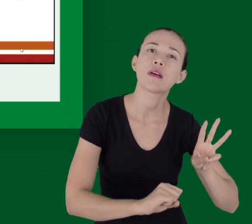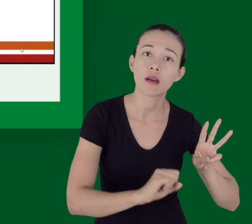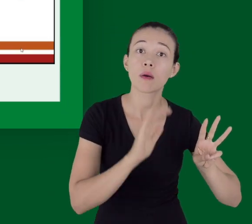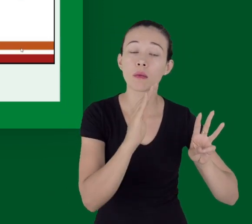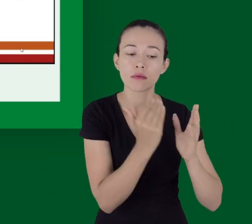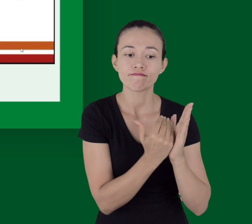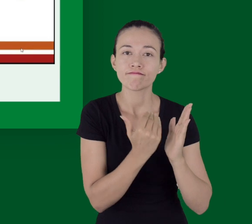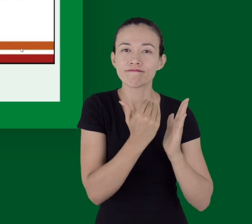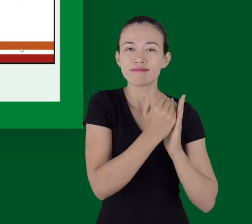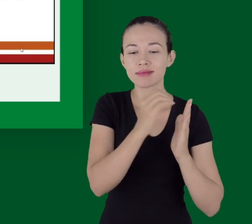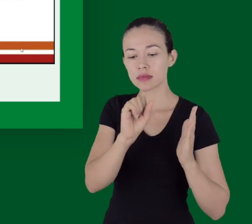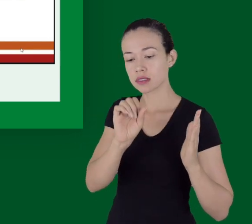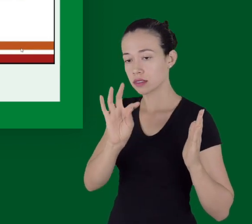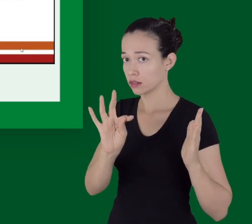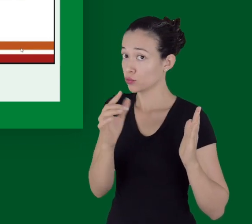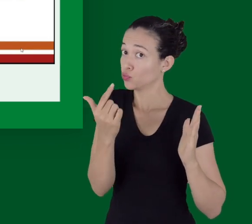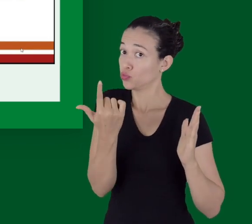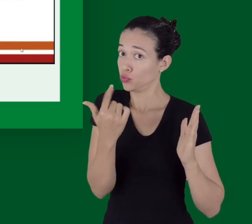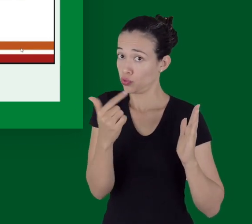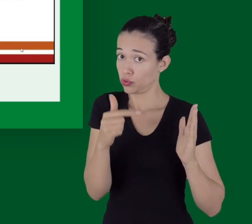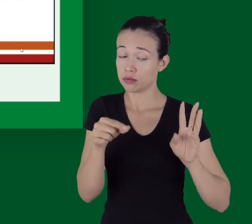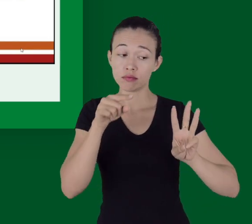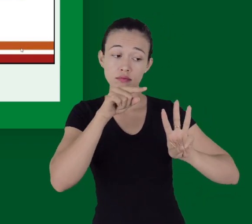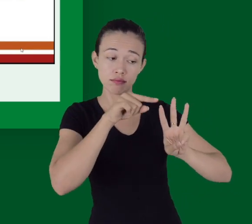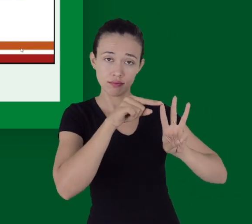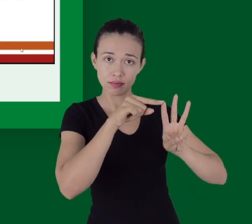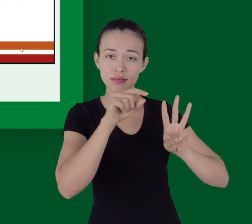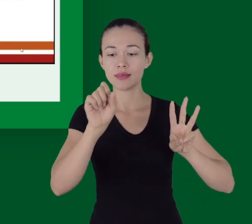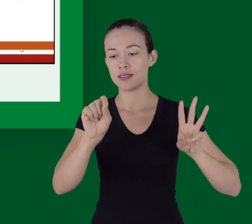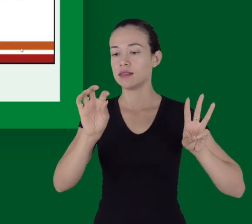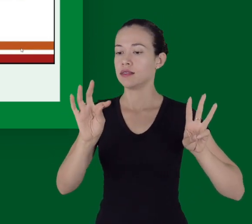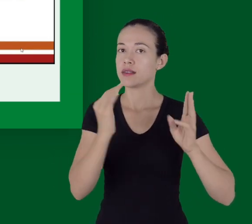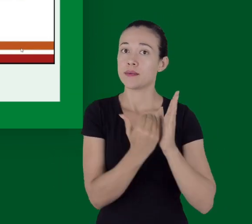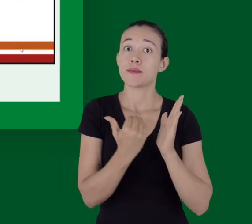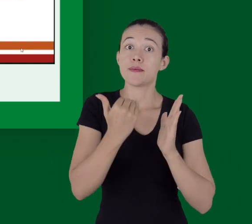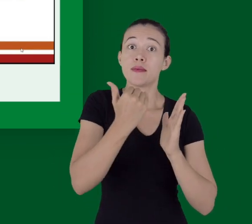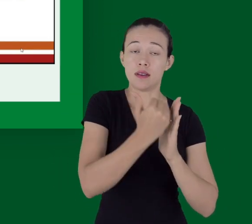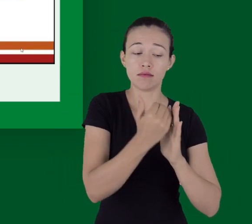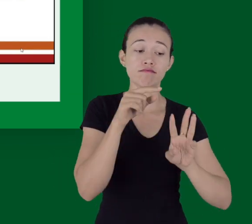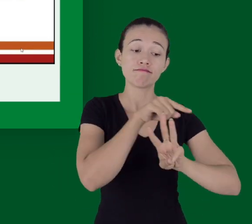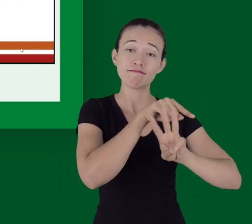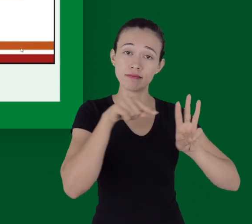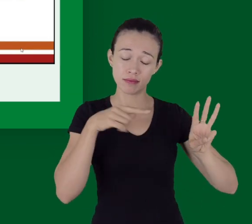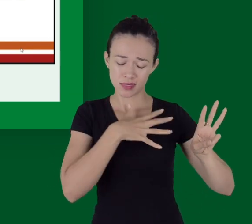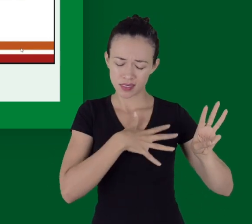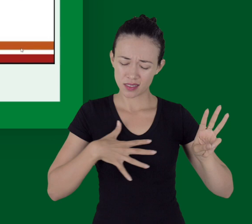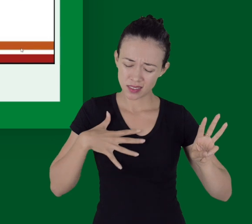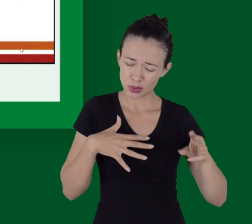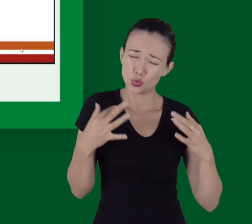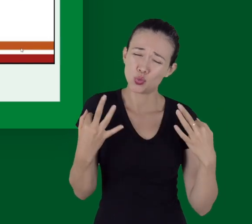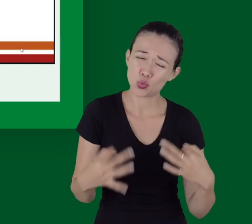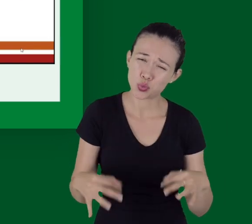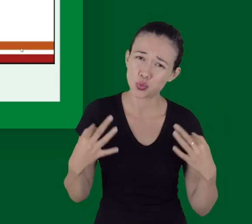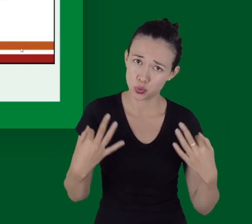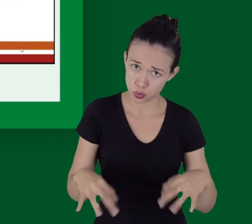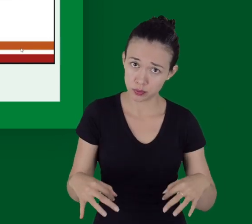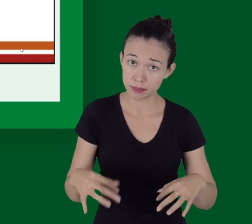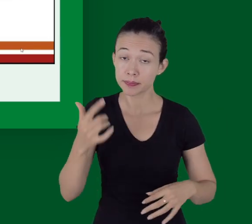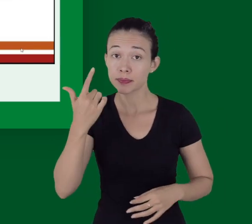Assim como no sem supra, que pode estar normal, pode ter infra, mas não tem supra, né? E no com supra, o eletro vai ter